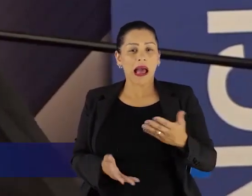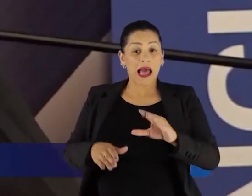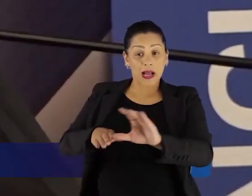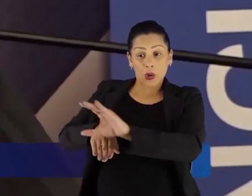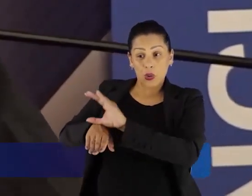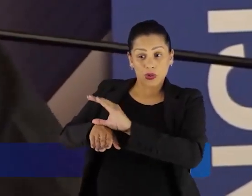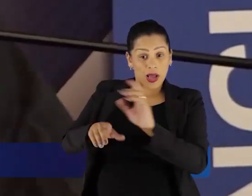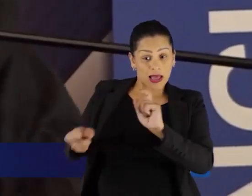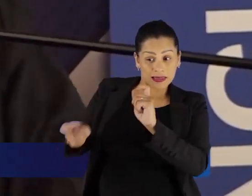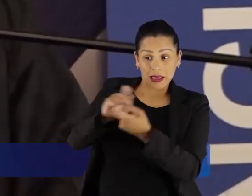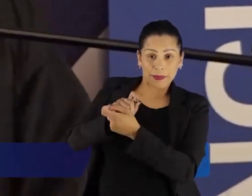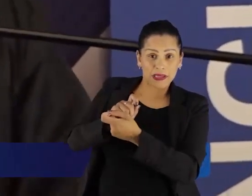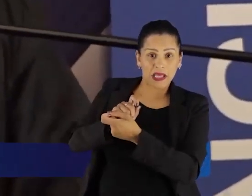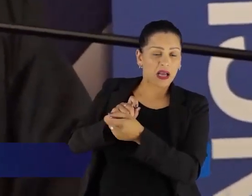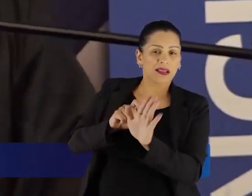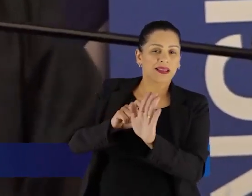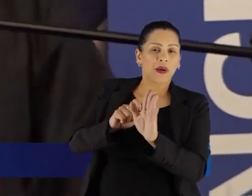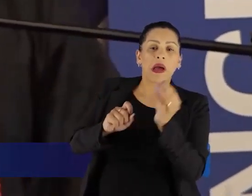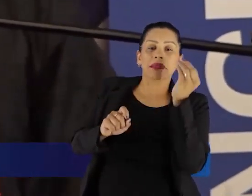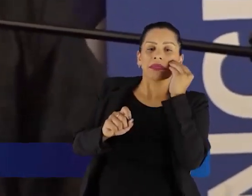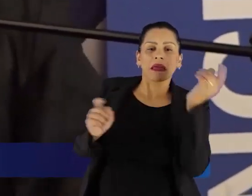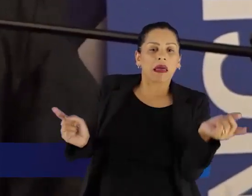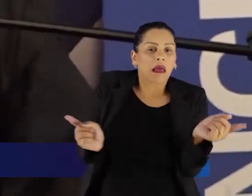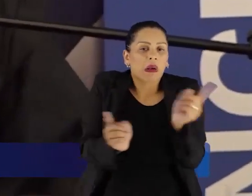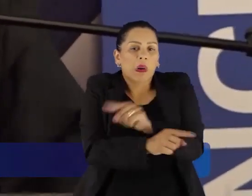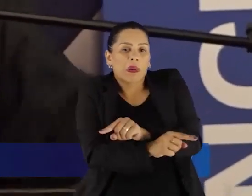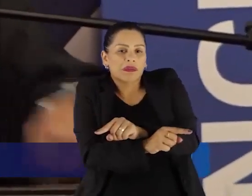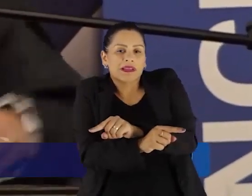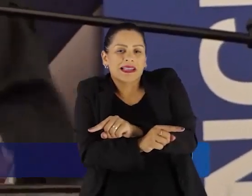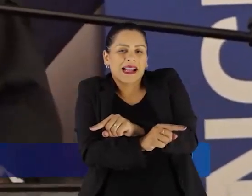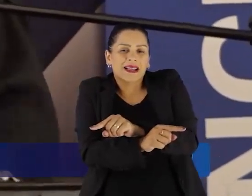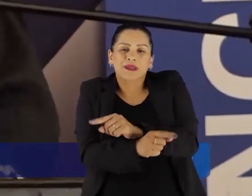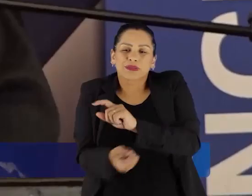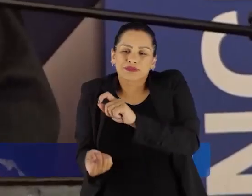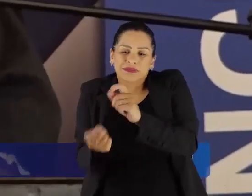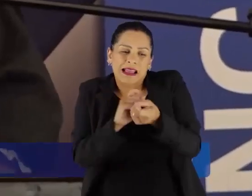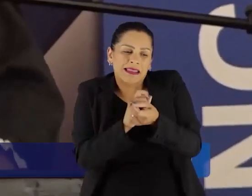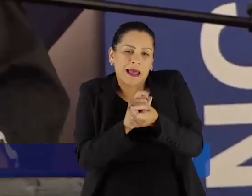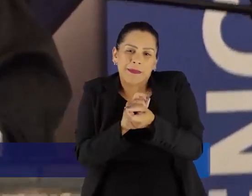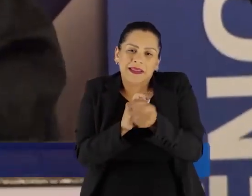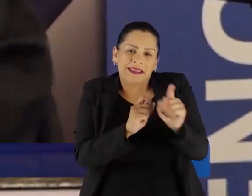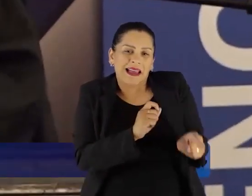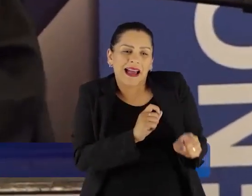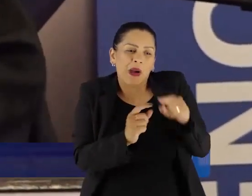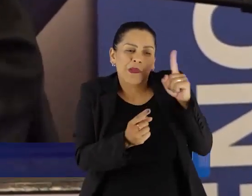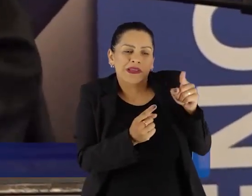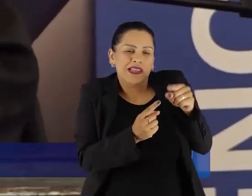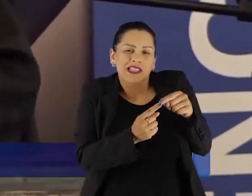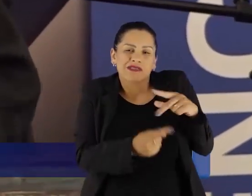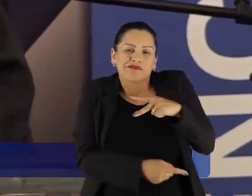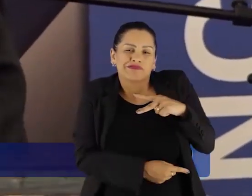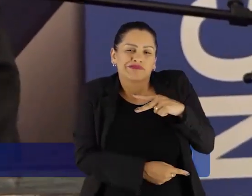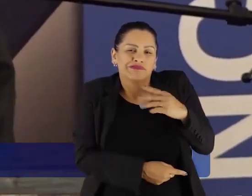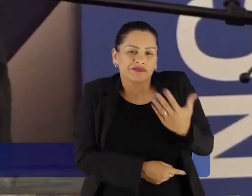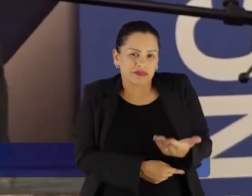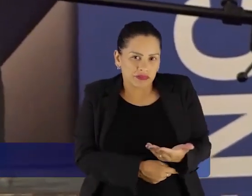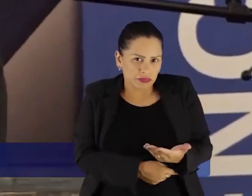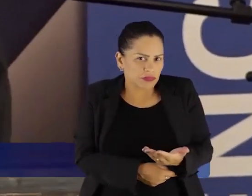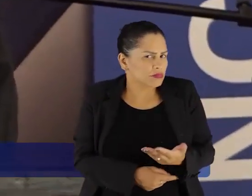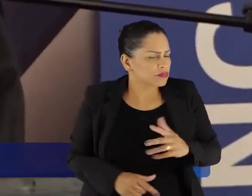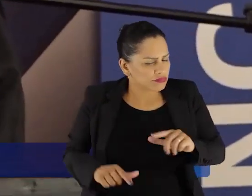a constituição procura a moldá-la a seus objetivos da atuação